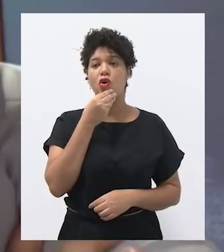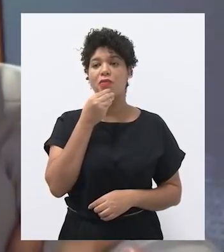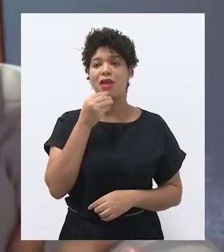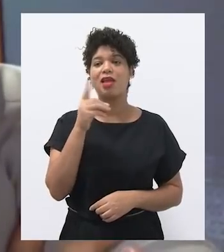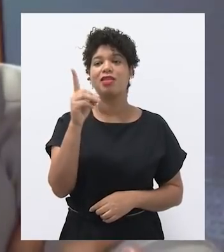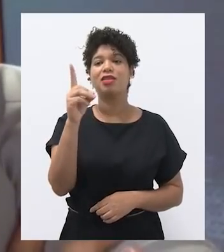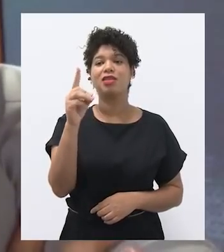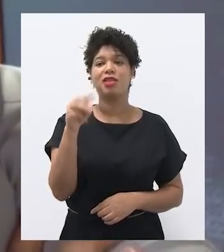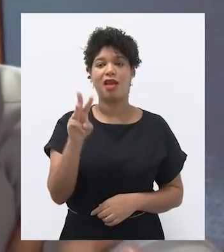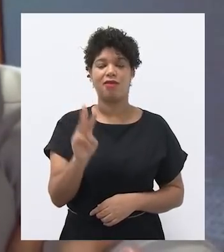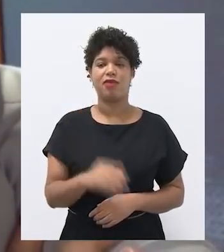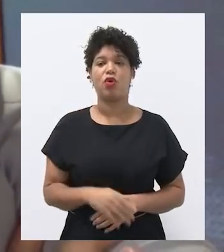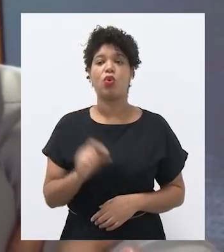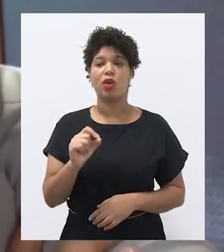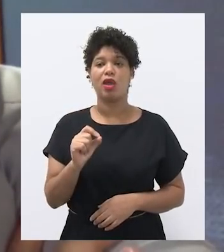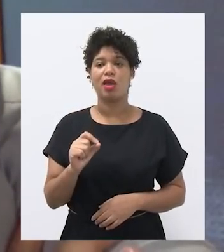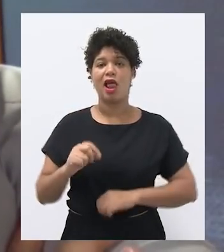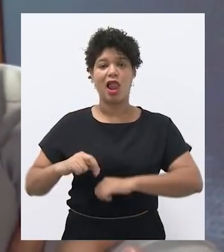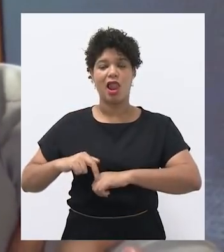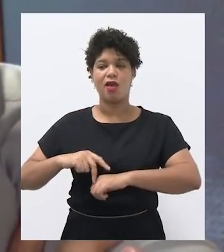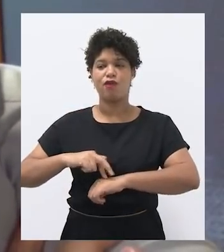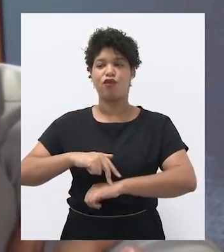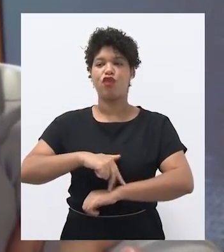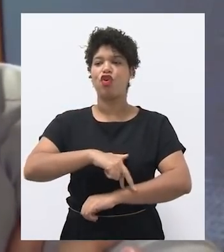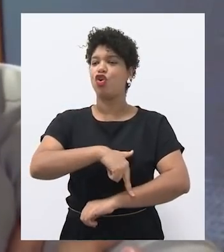Eles já evoluíram.